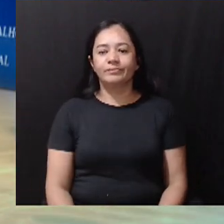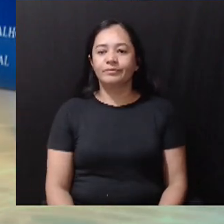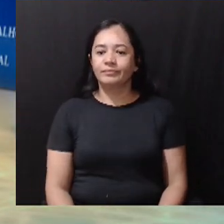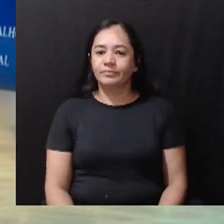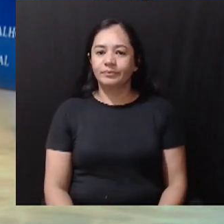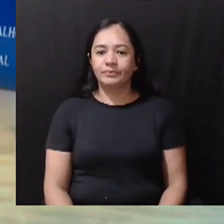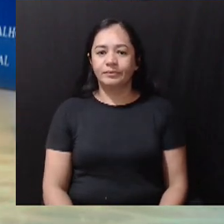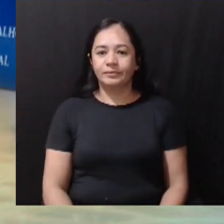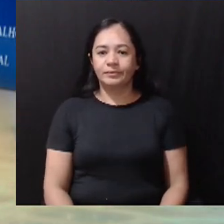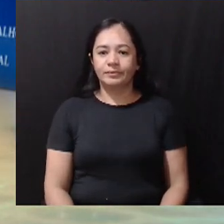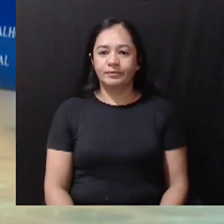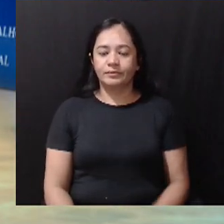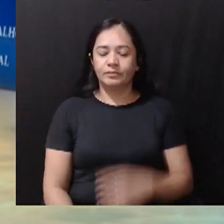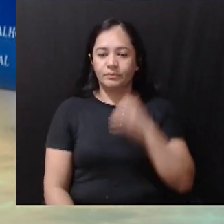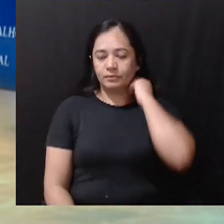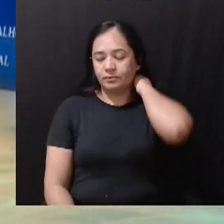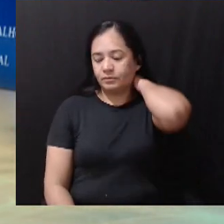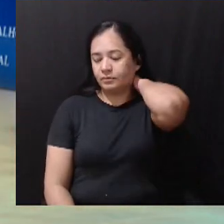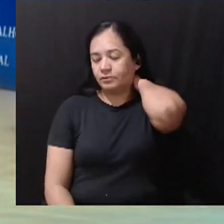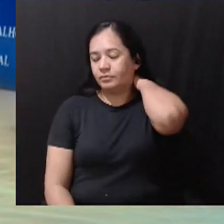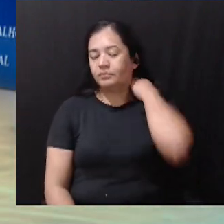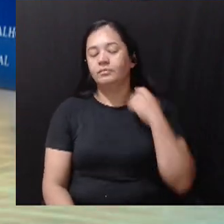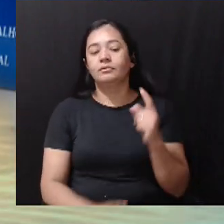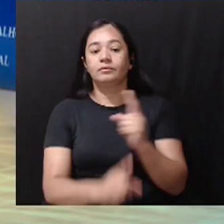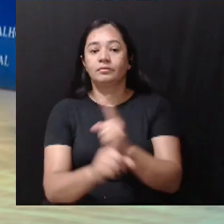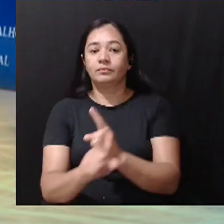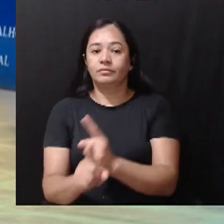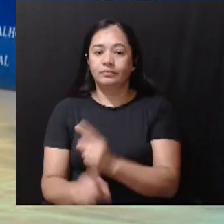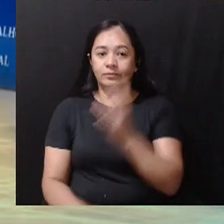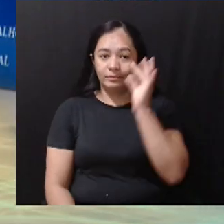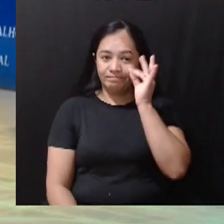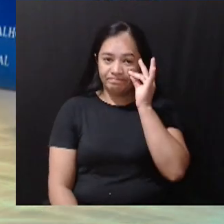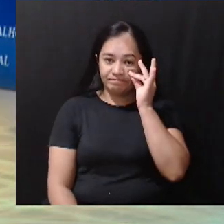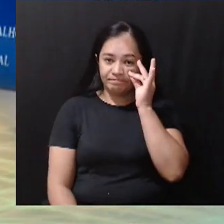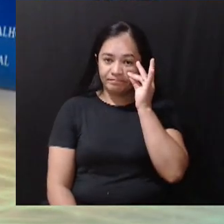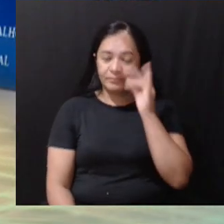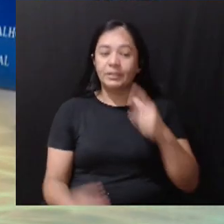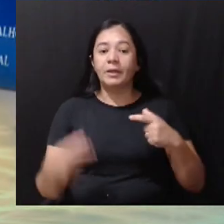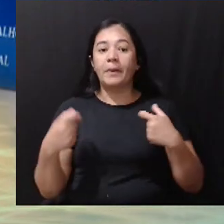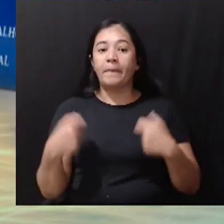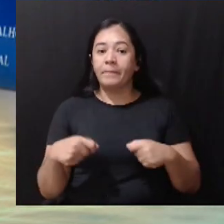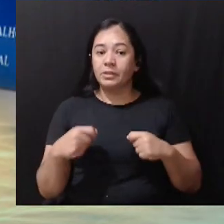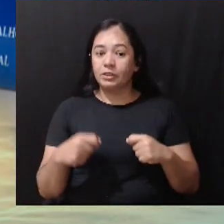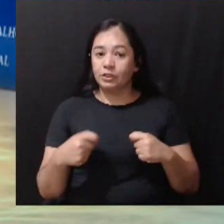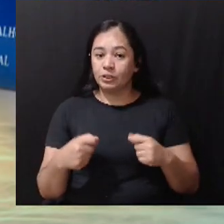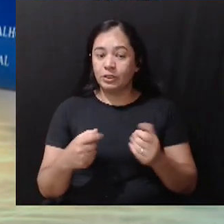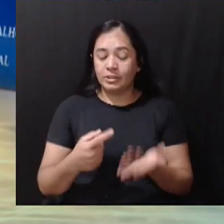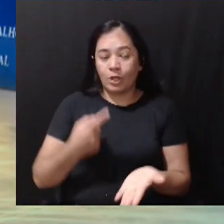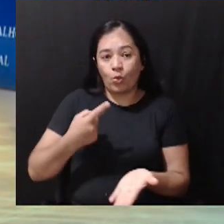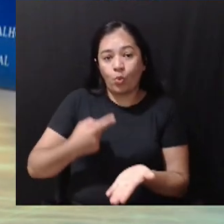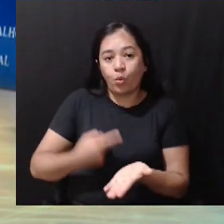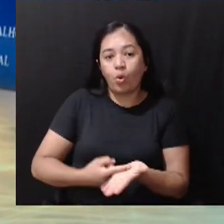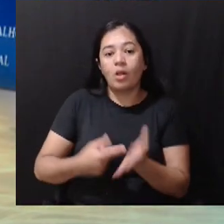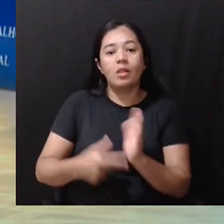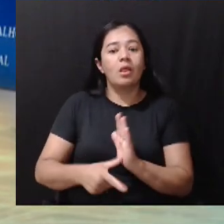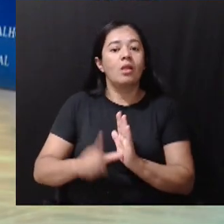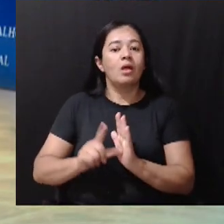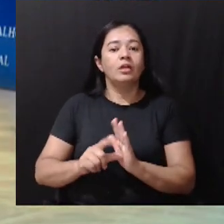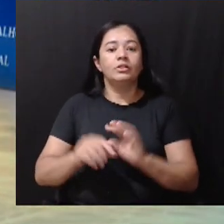cepat.campinas.sp.gov.br. Lembrando que o atendimento presencial do CEPAT é realizado mediante agendamento prévio pelo